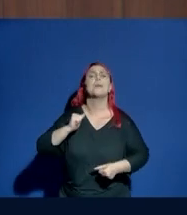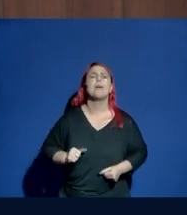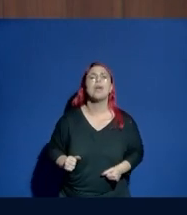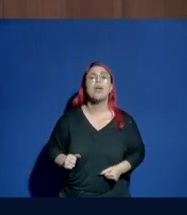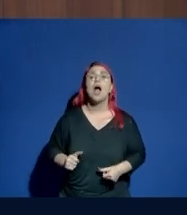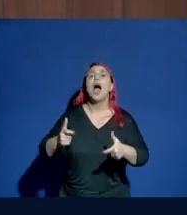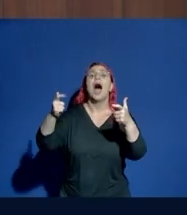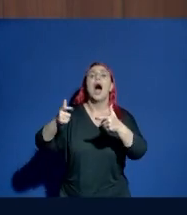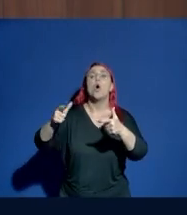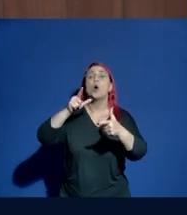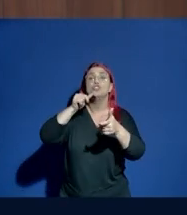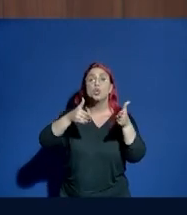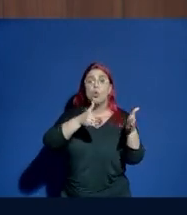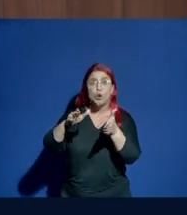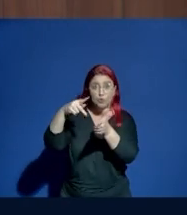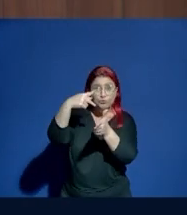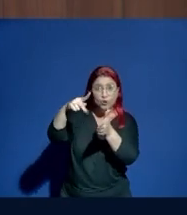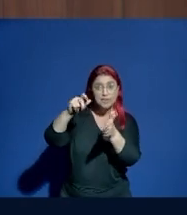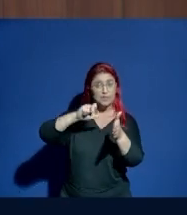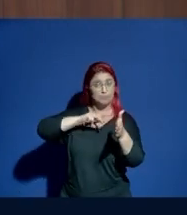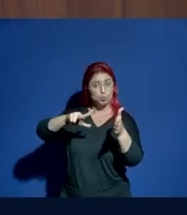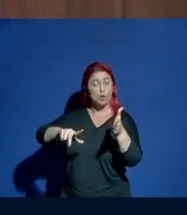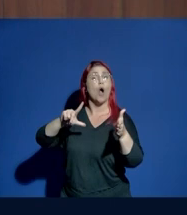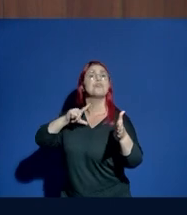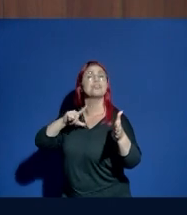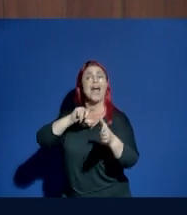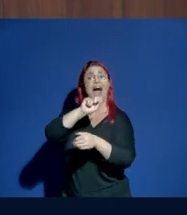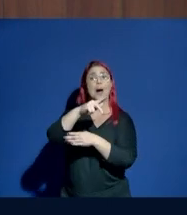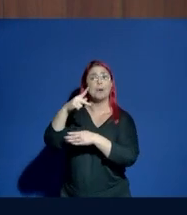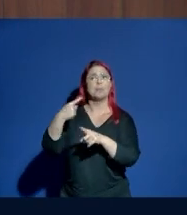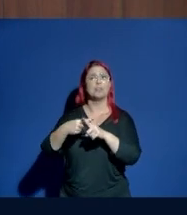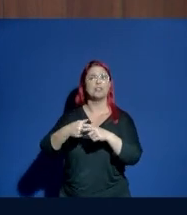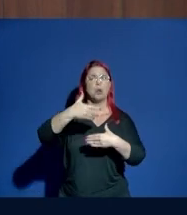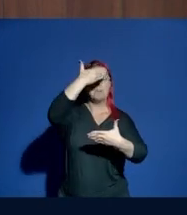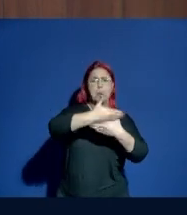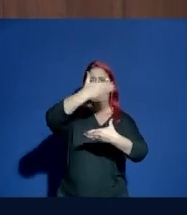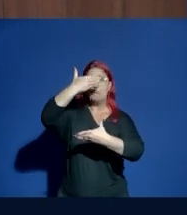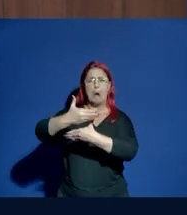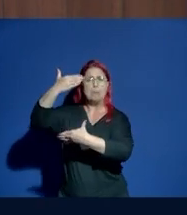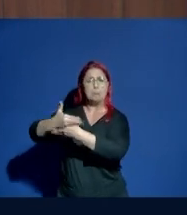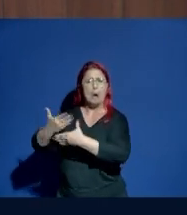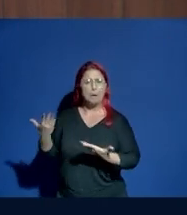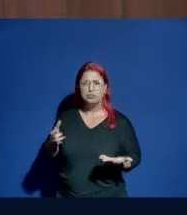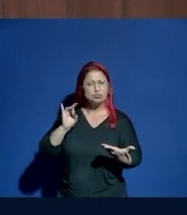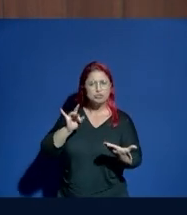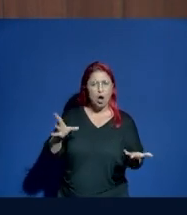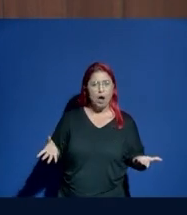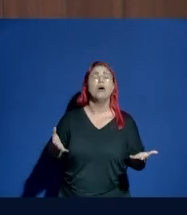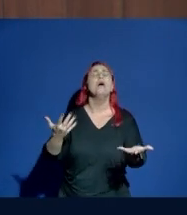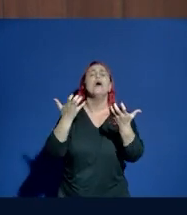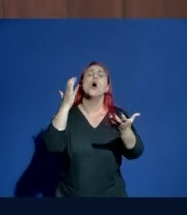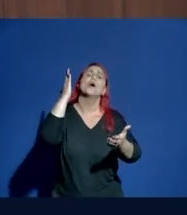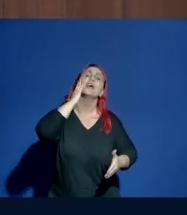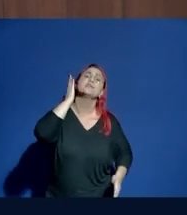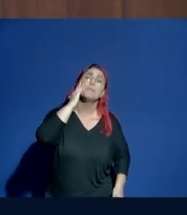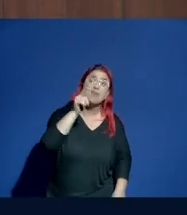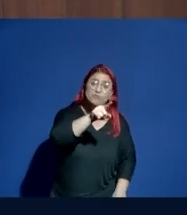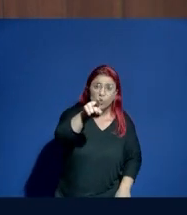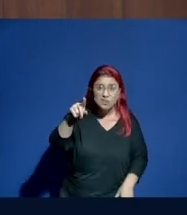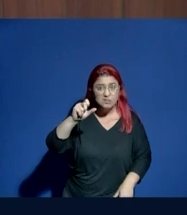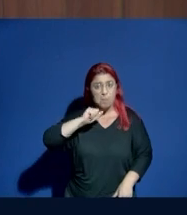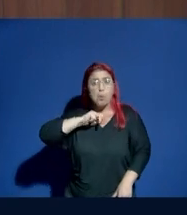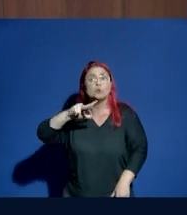qual é o rio de vocês aqui que tem app porque só veio barreira de concreto de cada um deles então eu quero saber de vocês